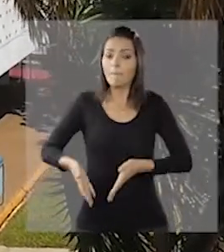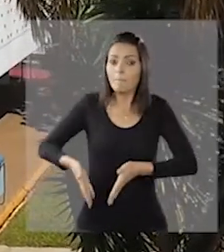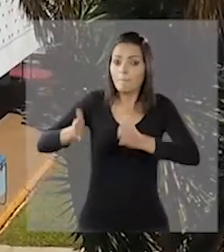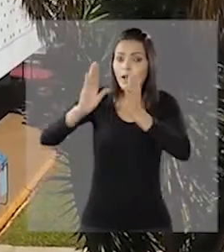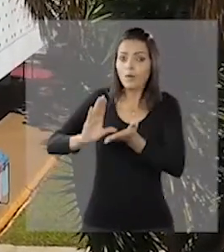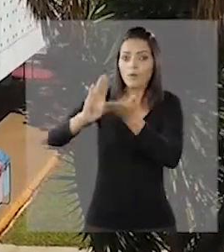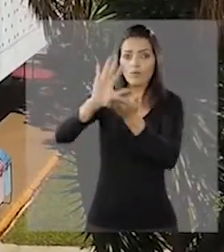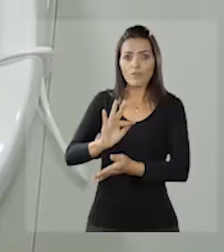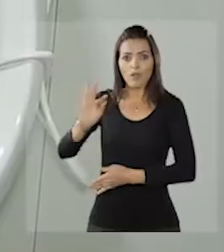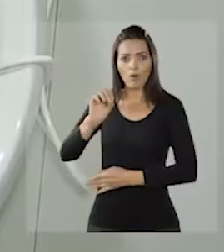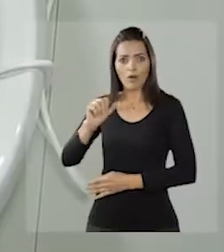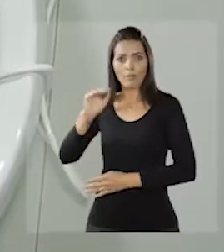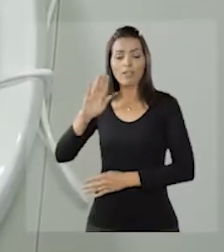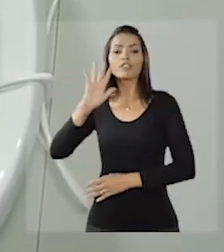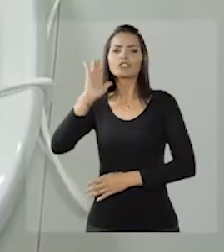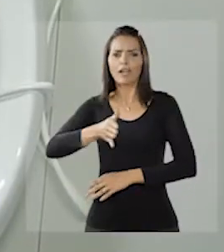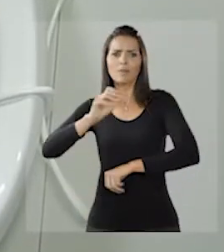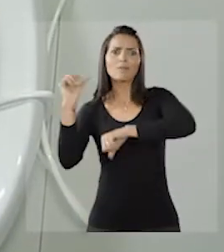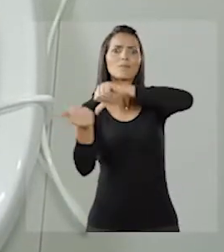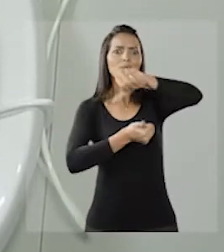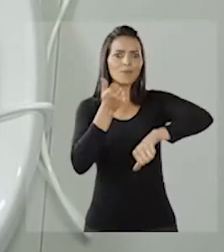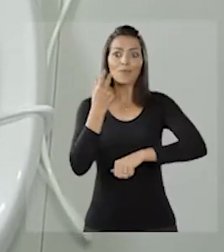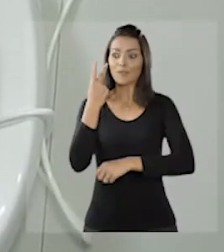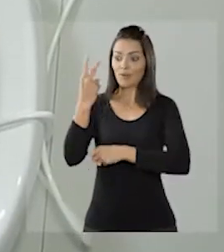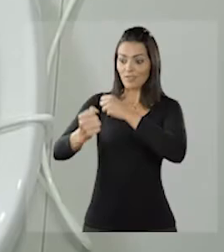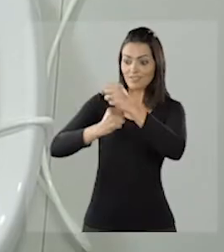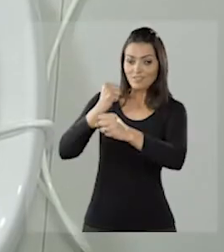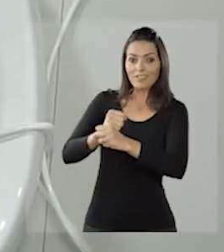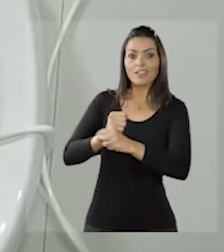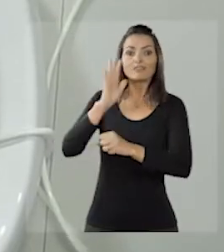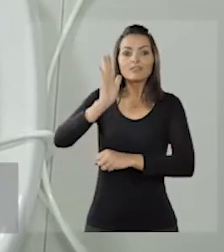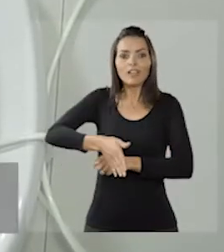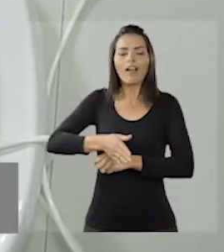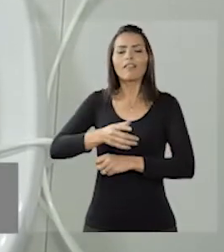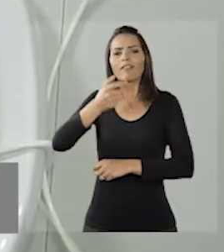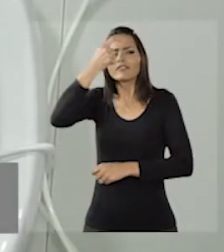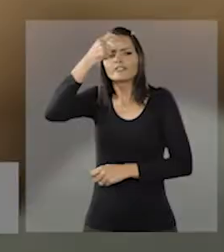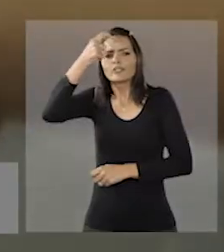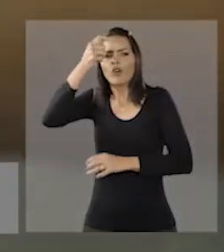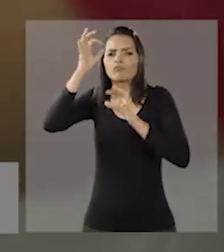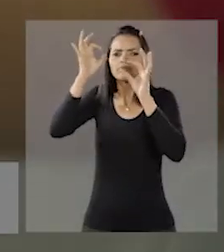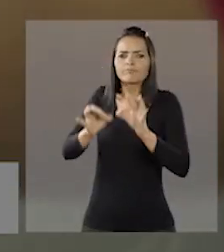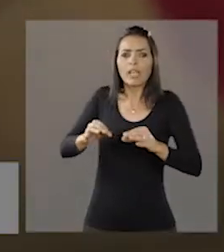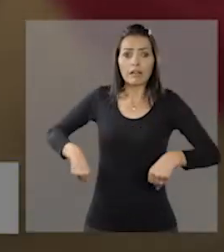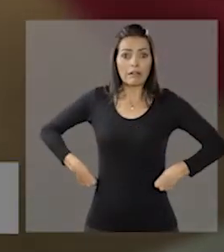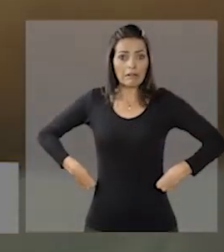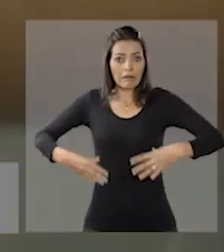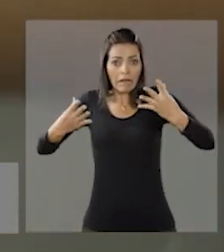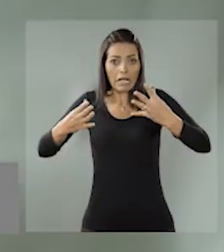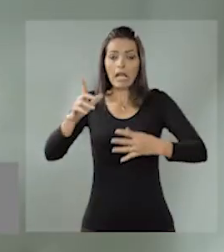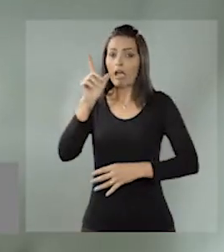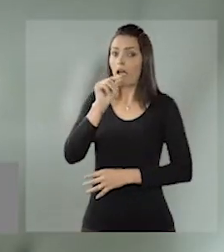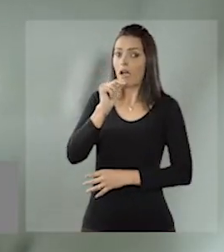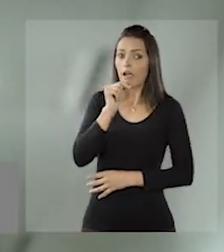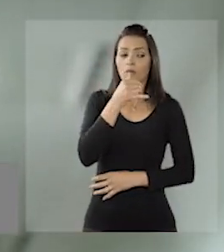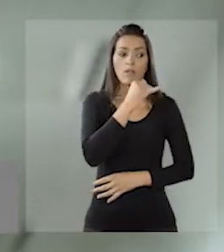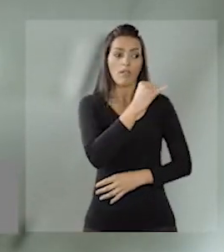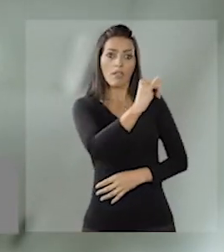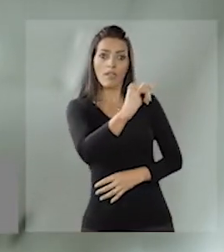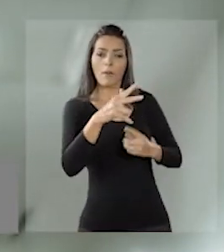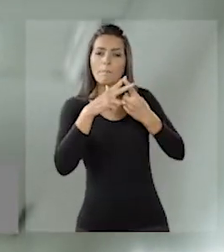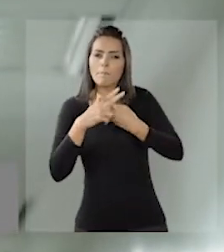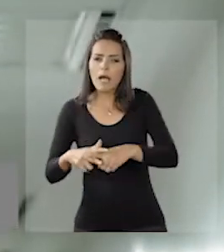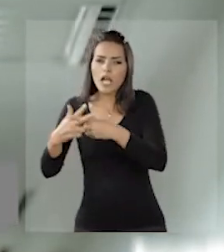já é realidade. Em pouco mais de 2 anos, com a aplicação de gestão consciente, os gastos com água, energia